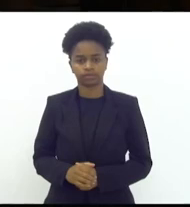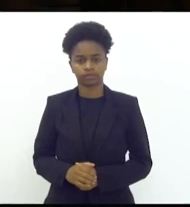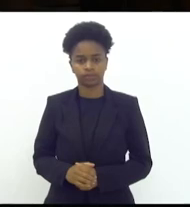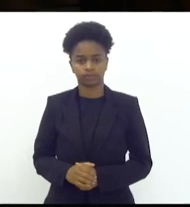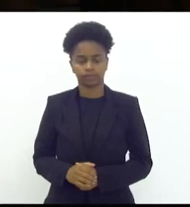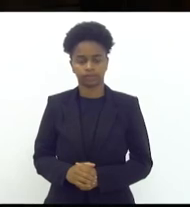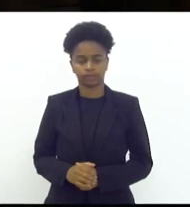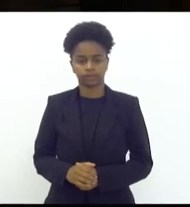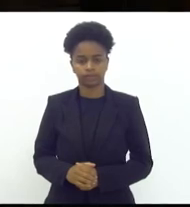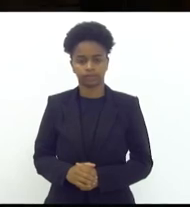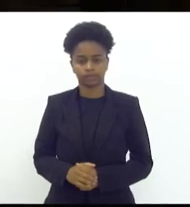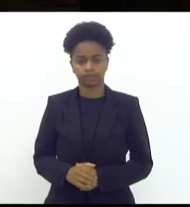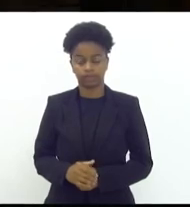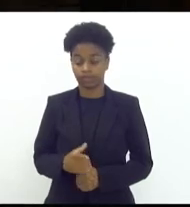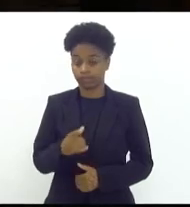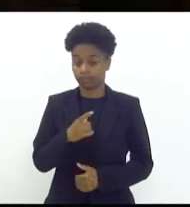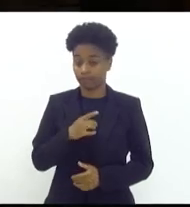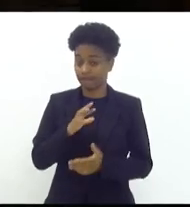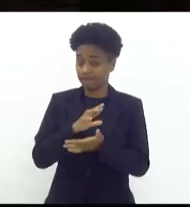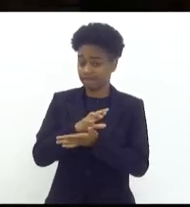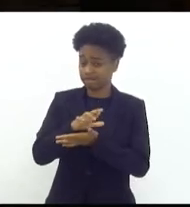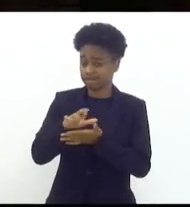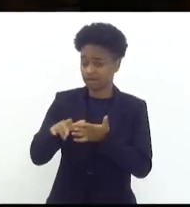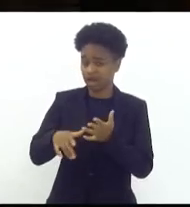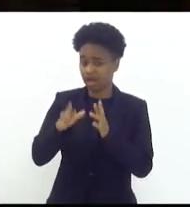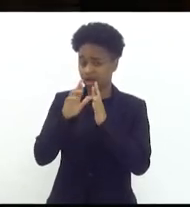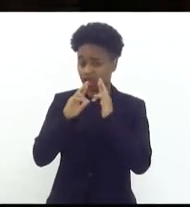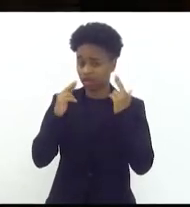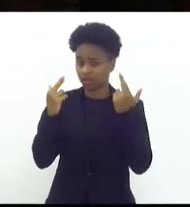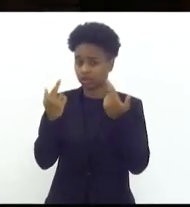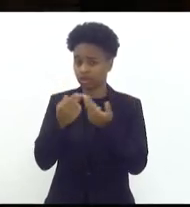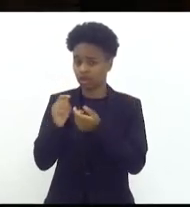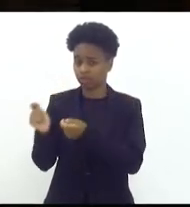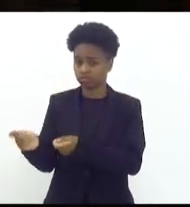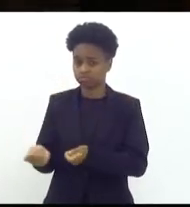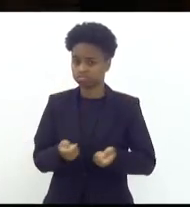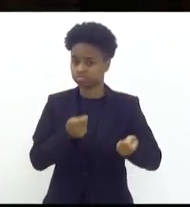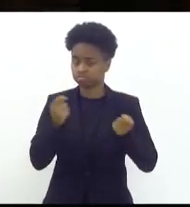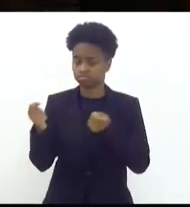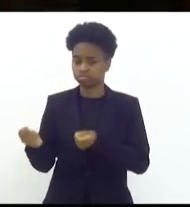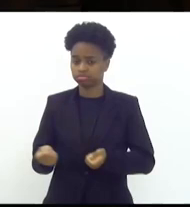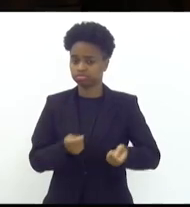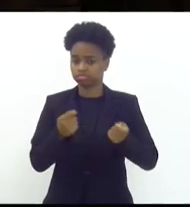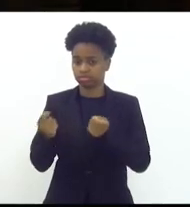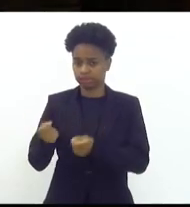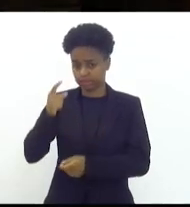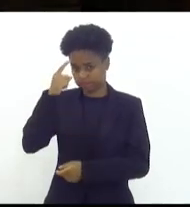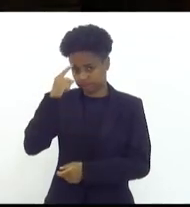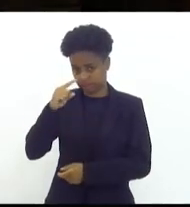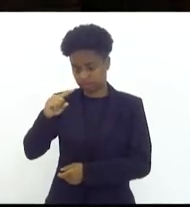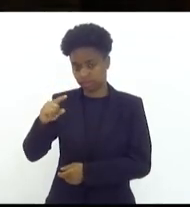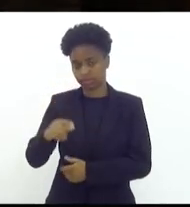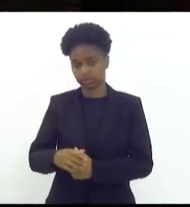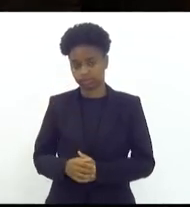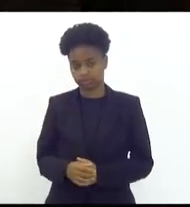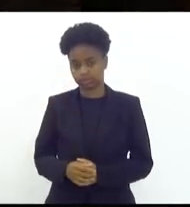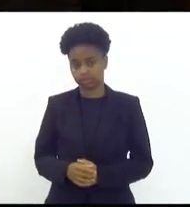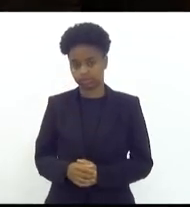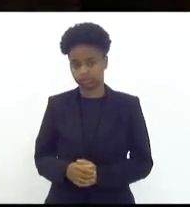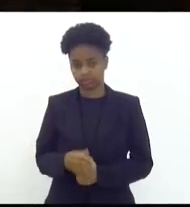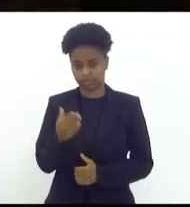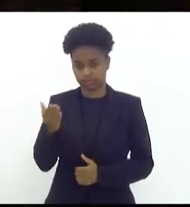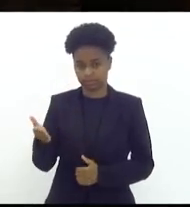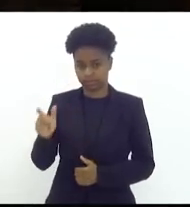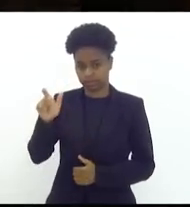tínhamos várias reuniões semanais reuniões grandes diz o boa